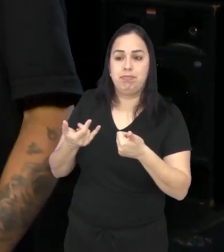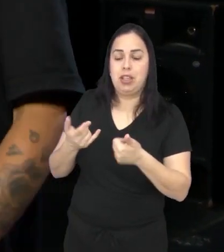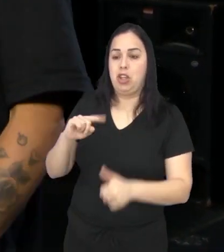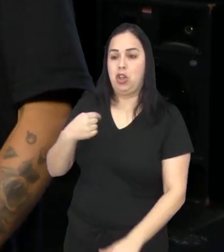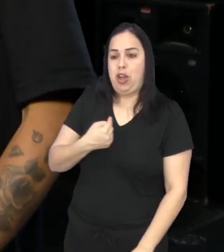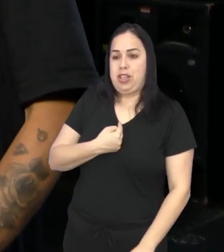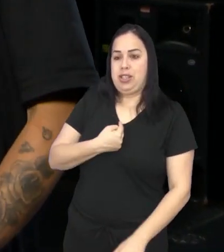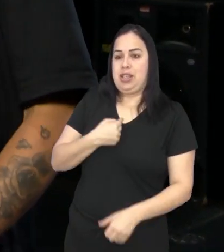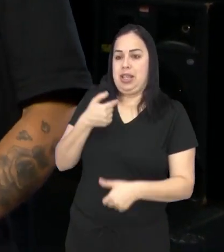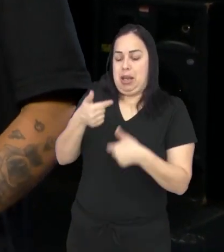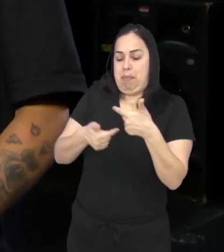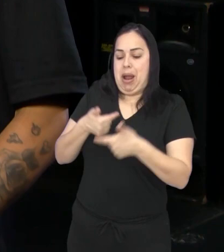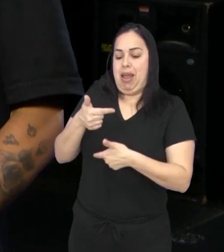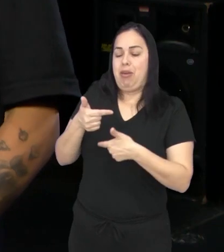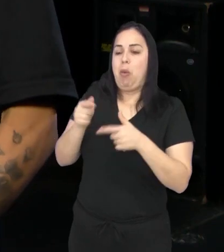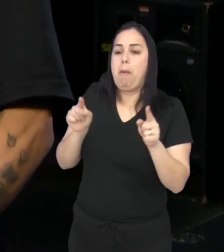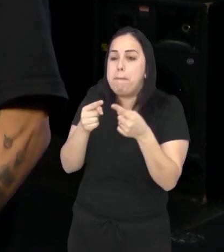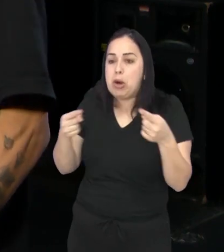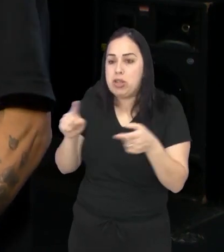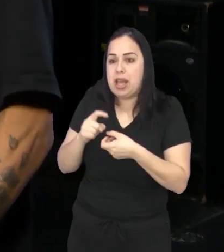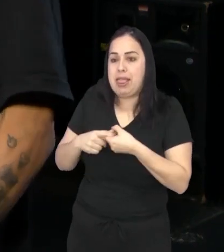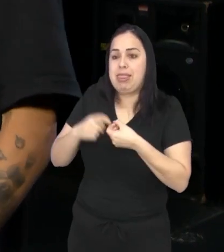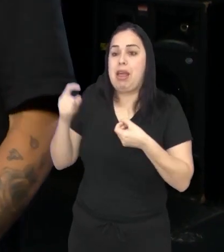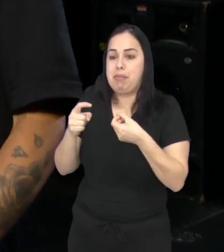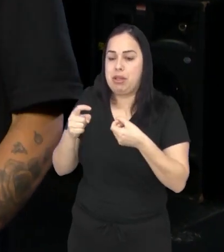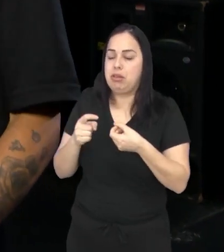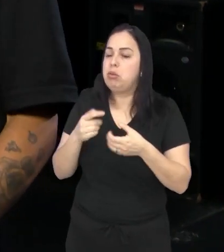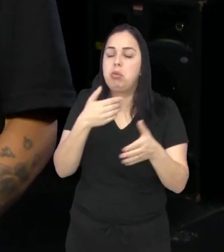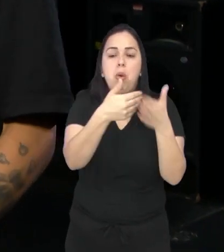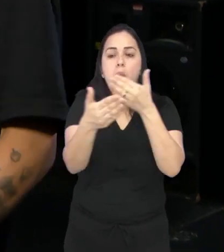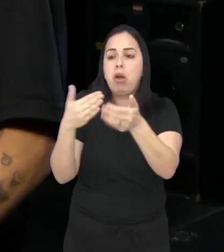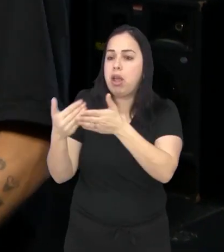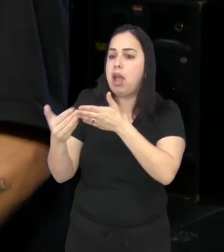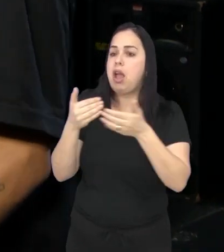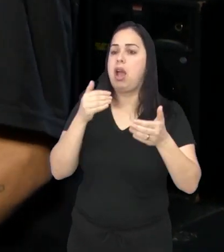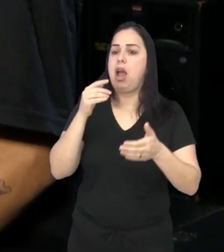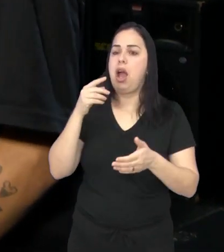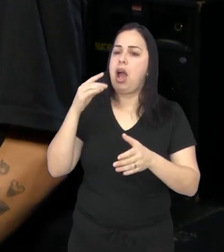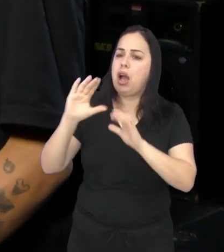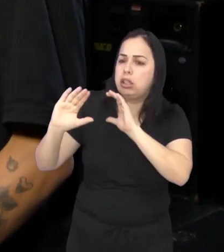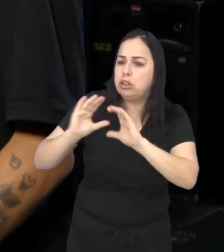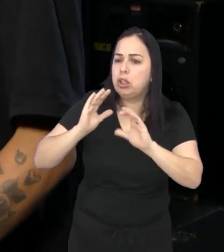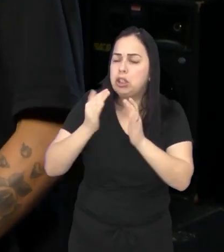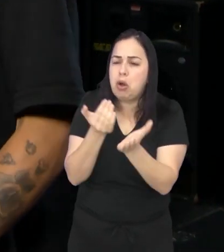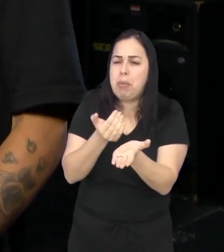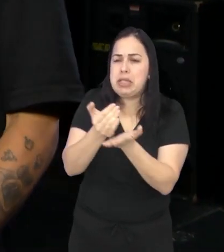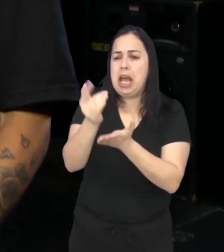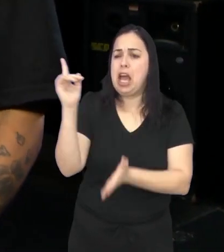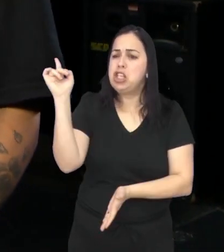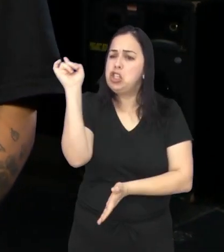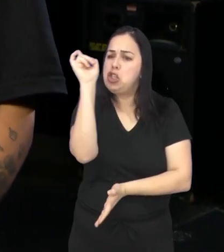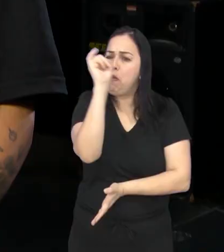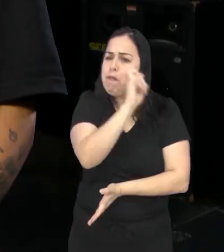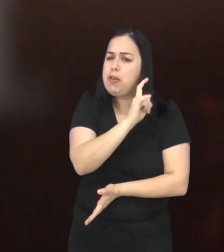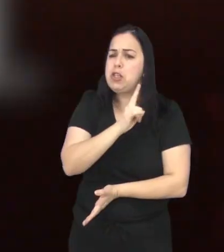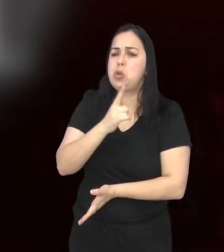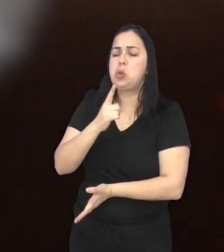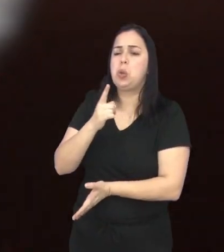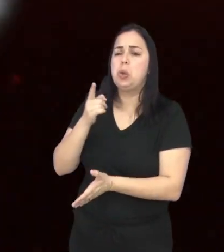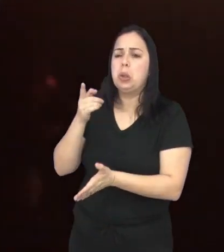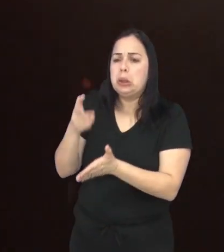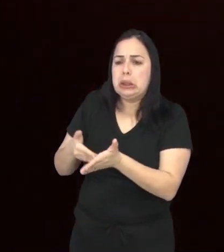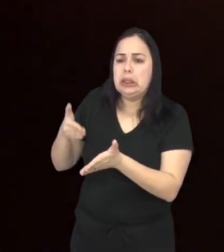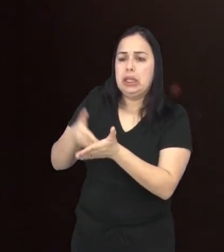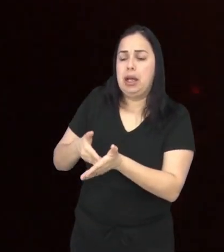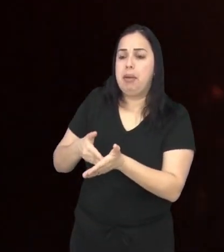né? A gente que é músico independente, na real, qualquer artista quando está começando, é muito difícil a gente ter acesso a esse tipo de informação